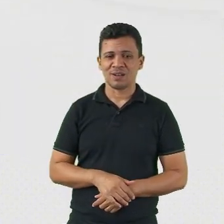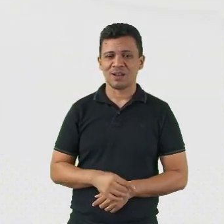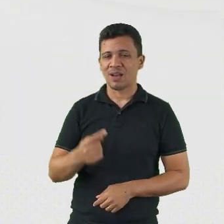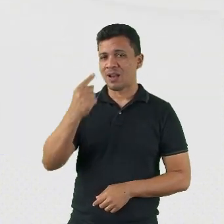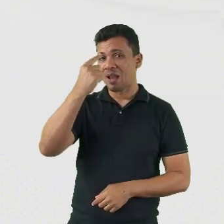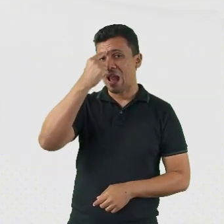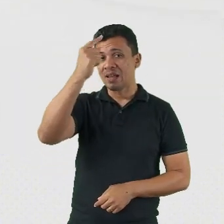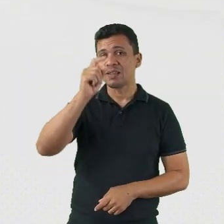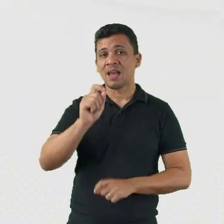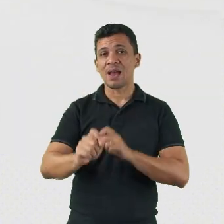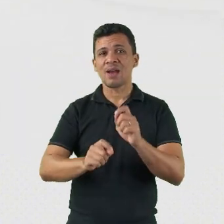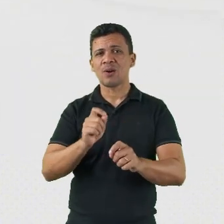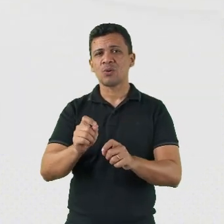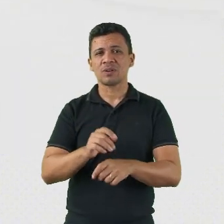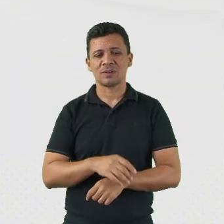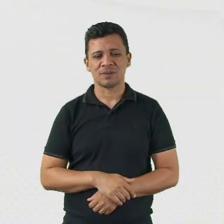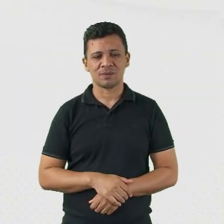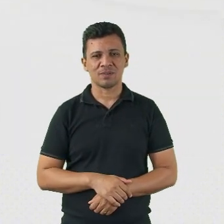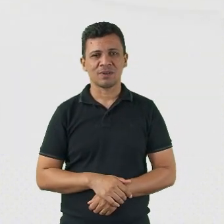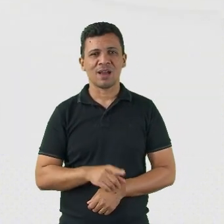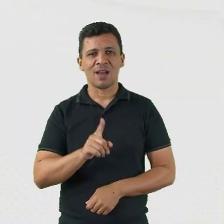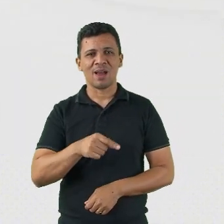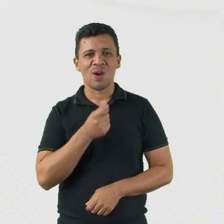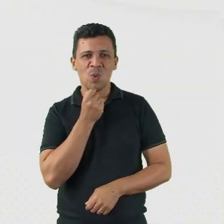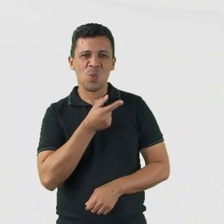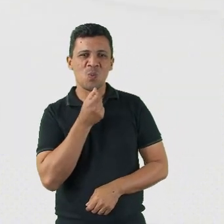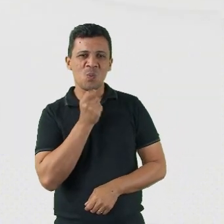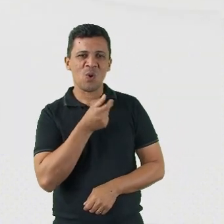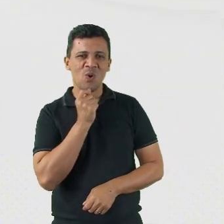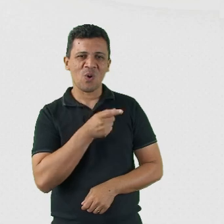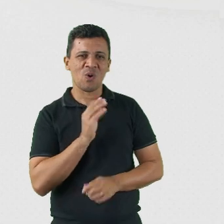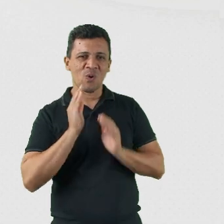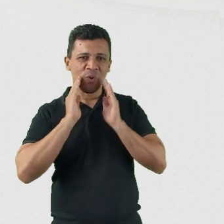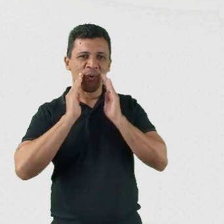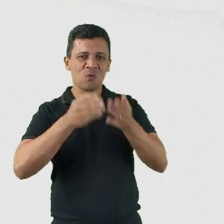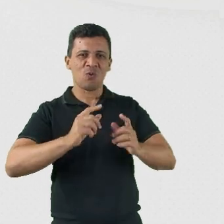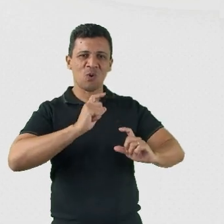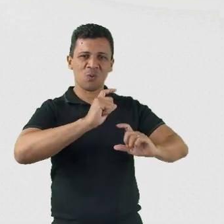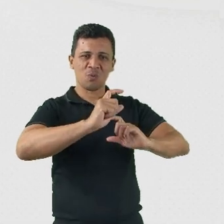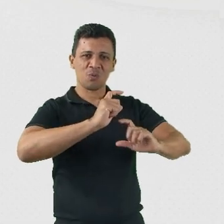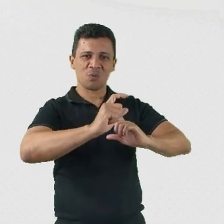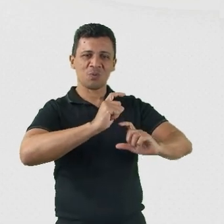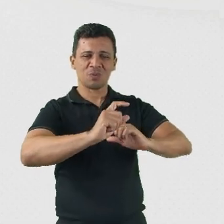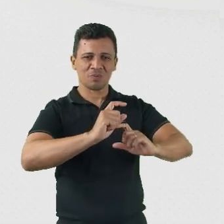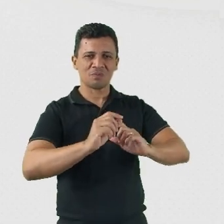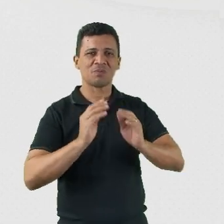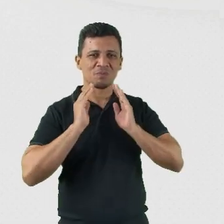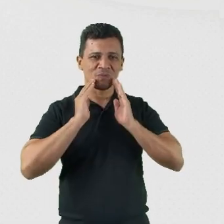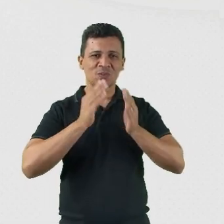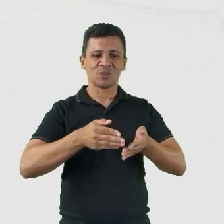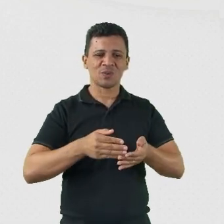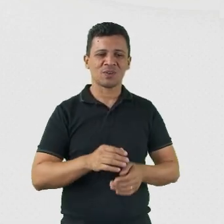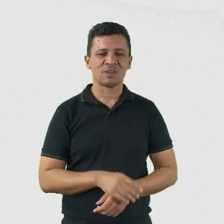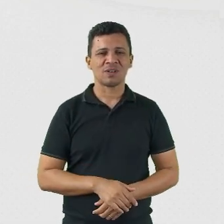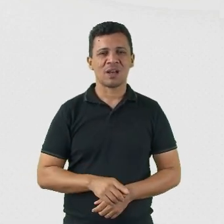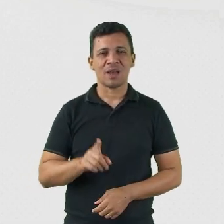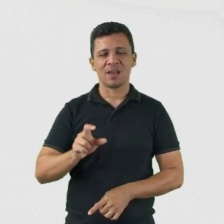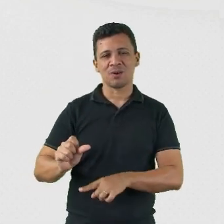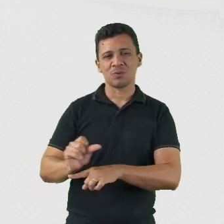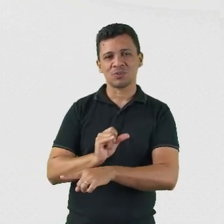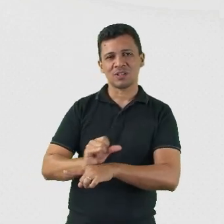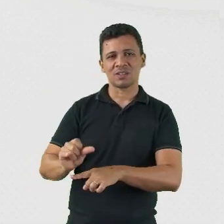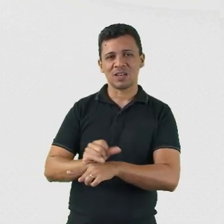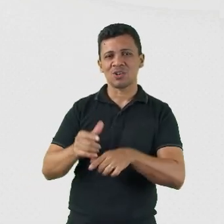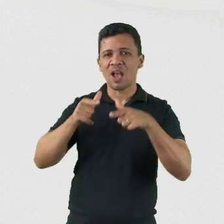ideia é trazer o humor como foco da tirinha, do cartoon, do quadrinho, que é um recurso linguístico